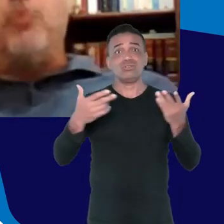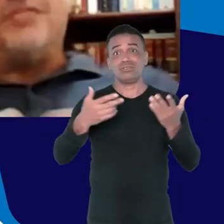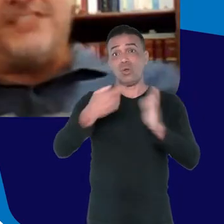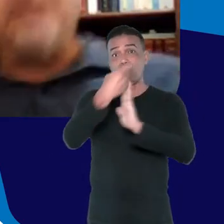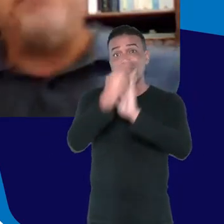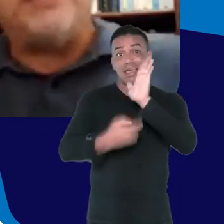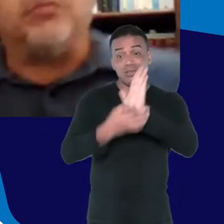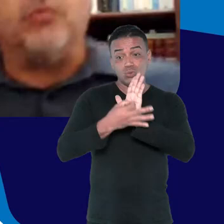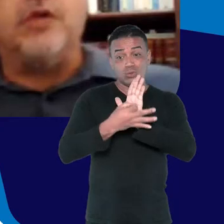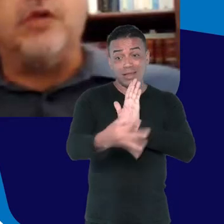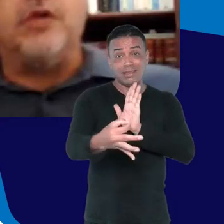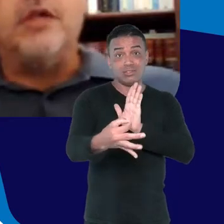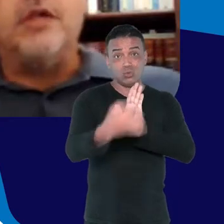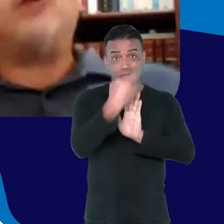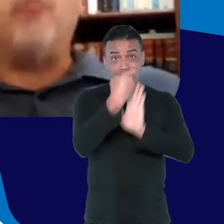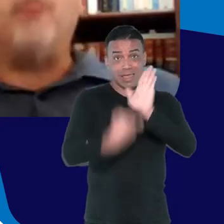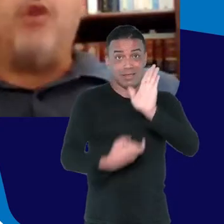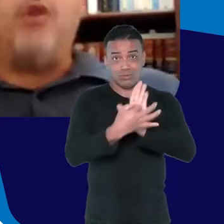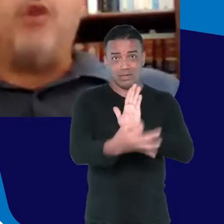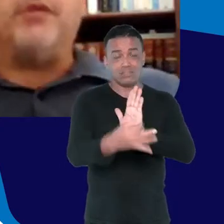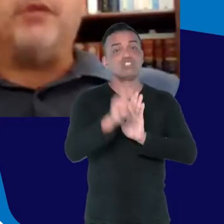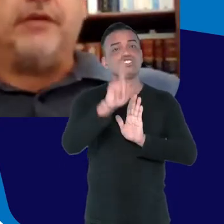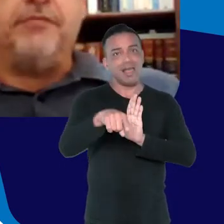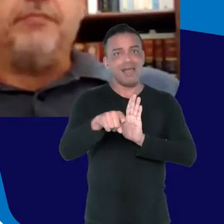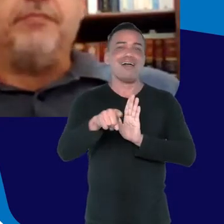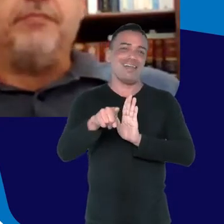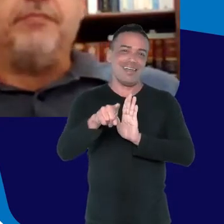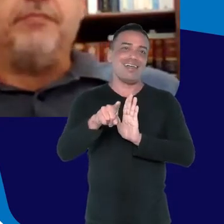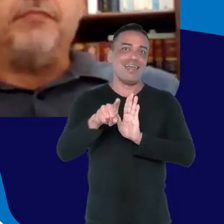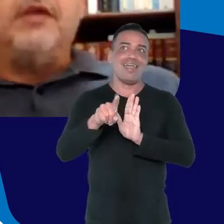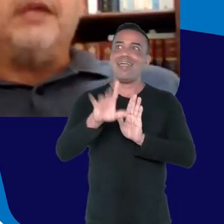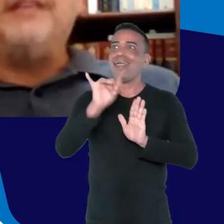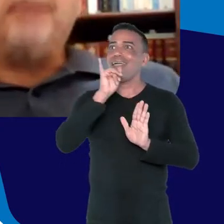crítico, por si mesmo, ele já é uma obra literária.